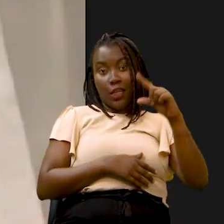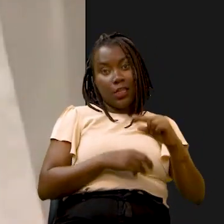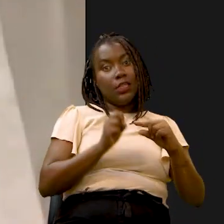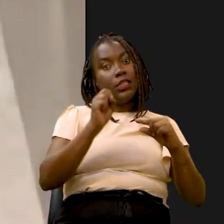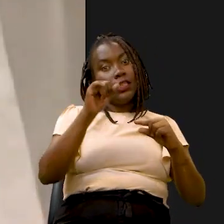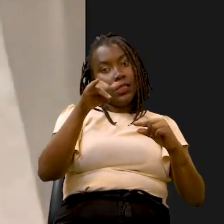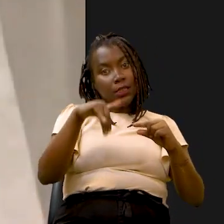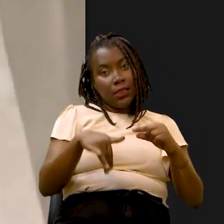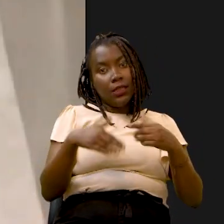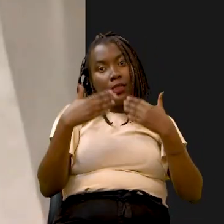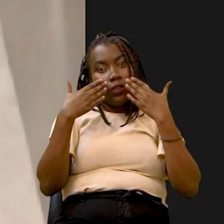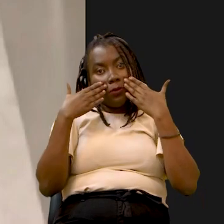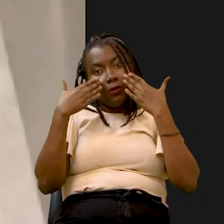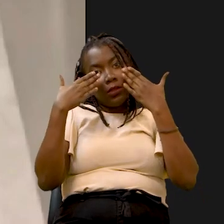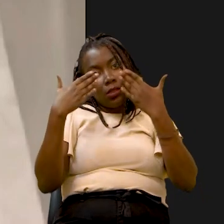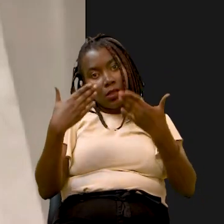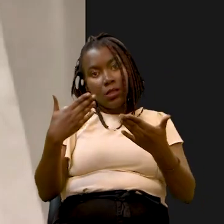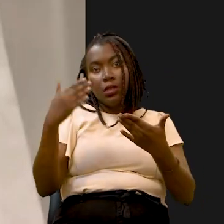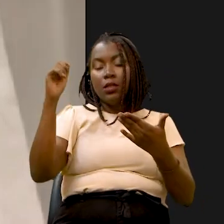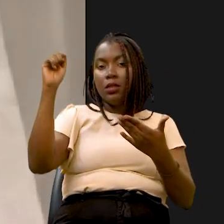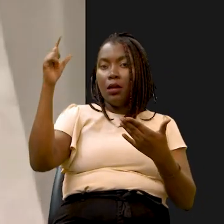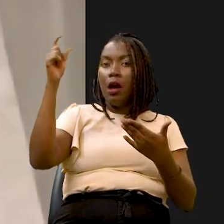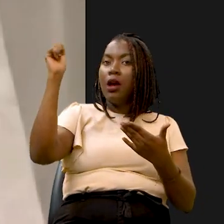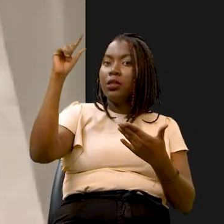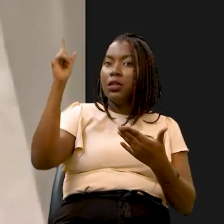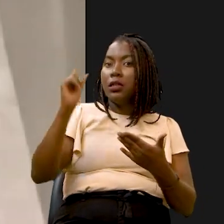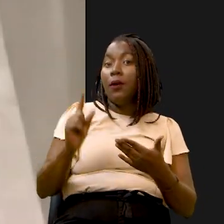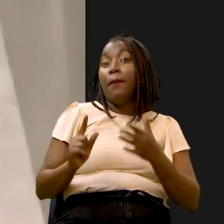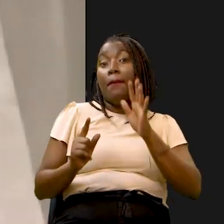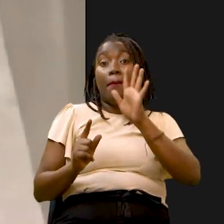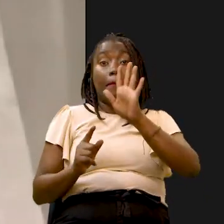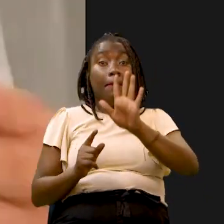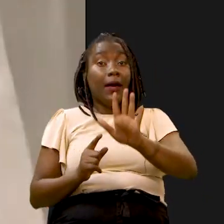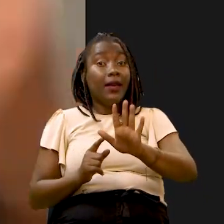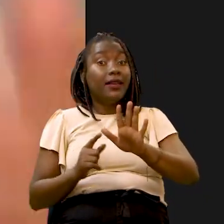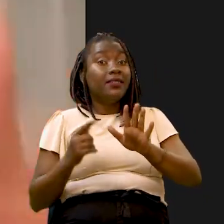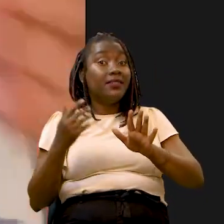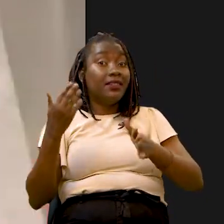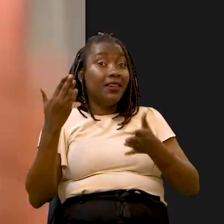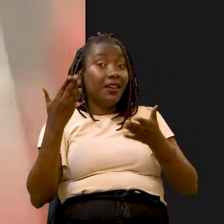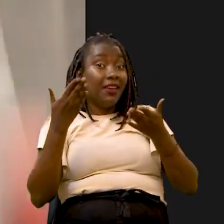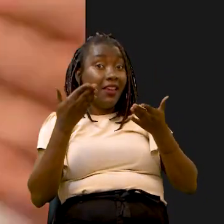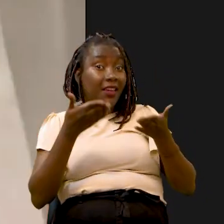filtro vai reduzir, sim, a exposição à radiação, mas